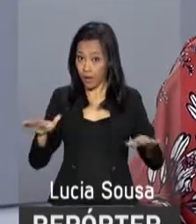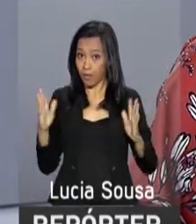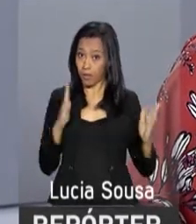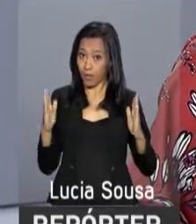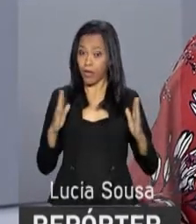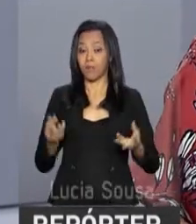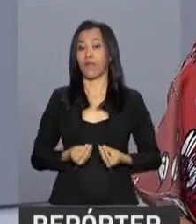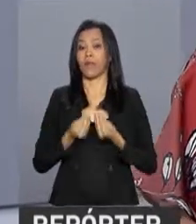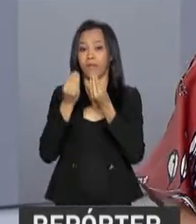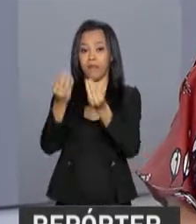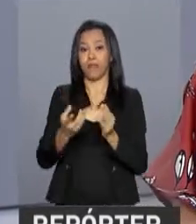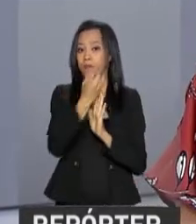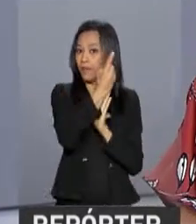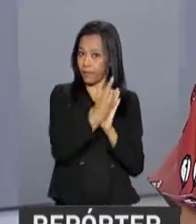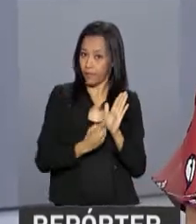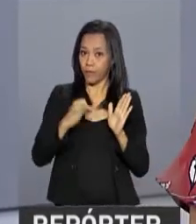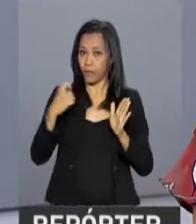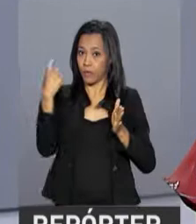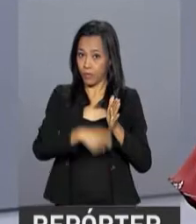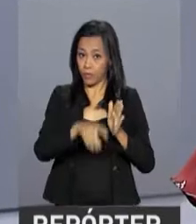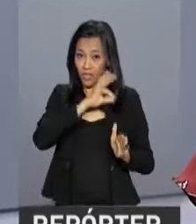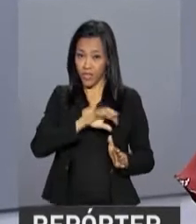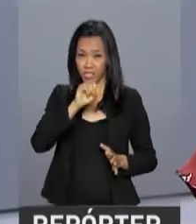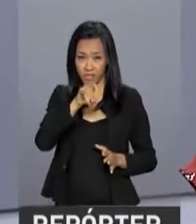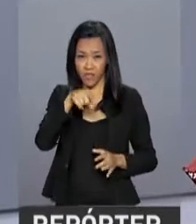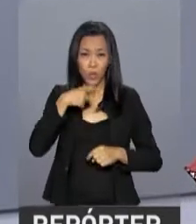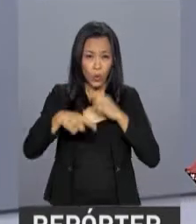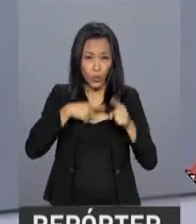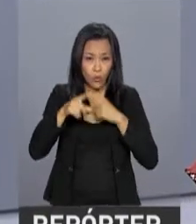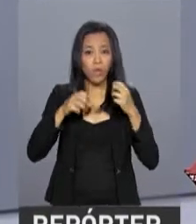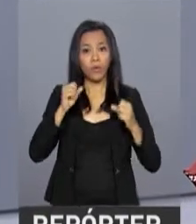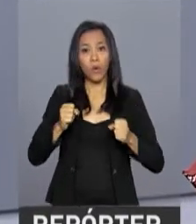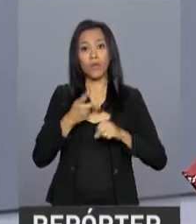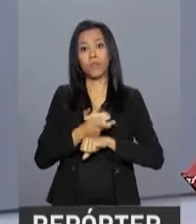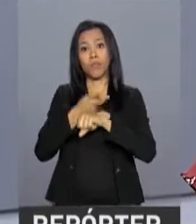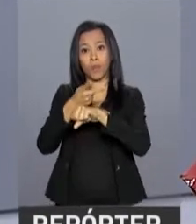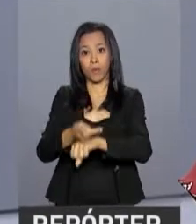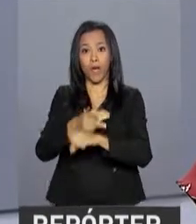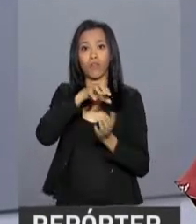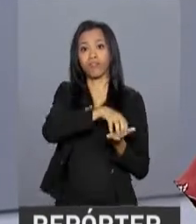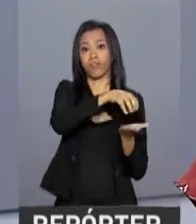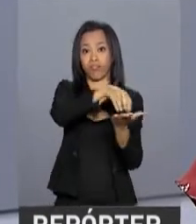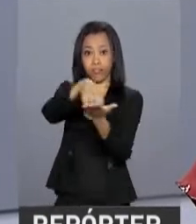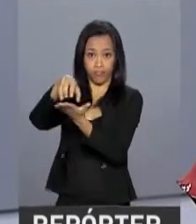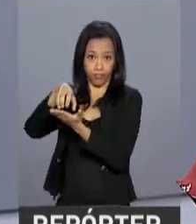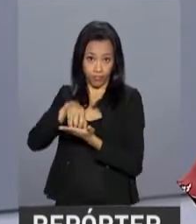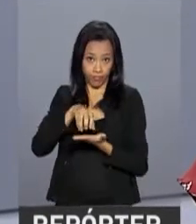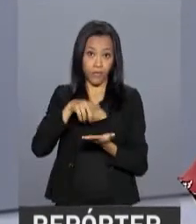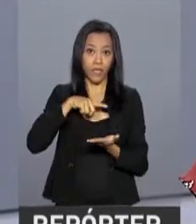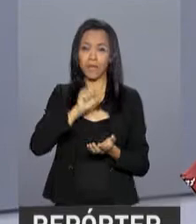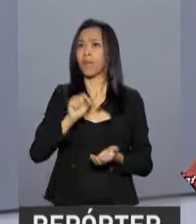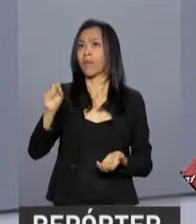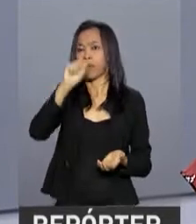para pessoas físicas quem tem dúvidas sobre o imposto de renda pode procurar os núcleos de apoio contábil e fiscal que